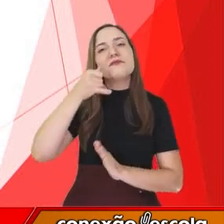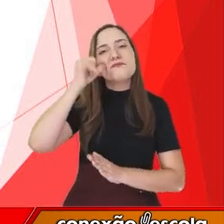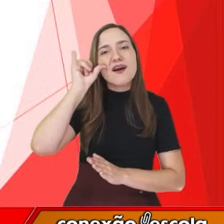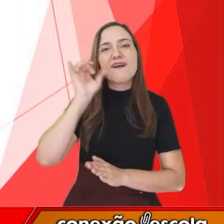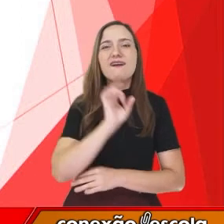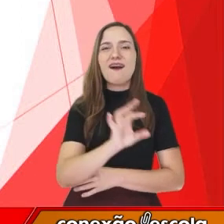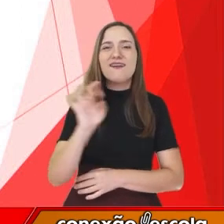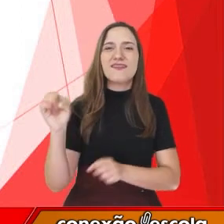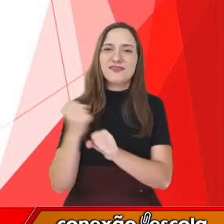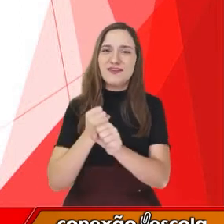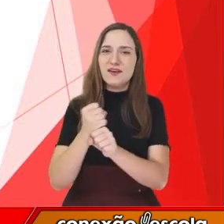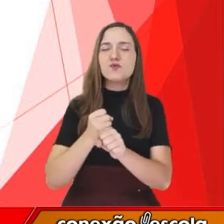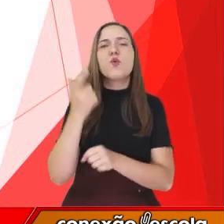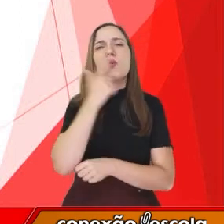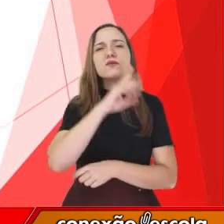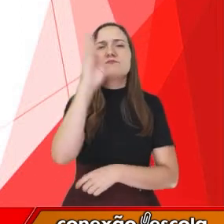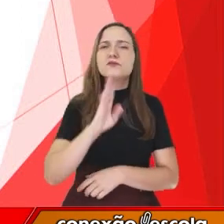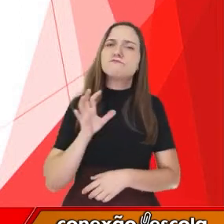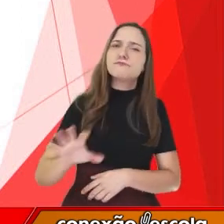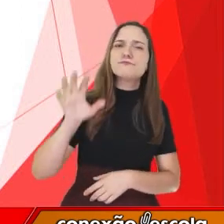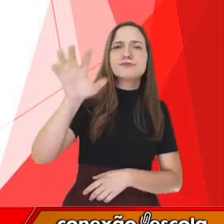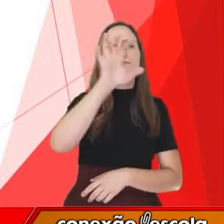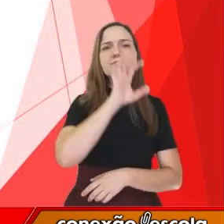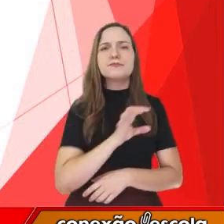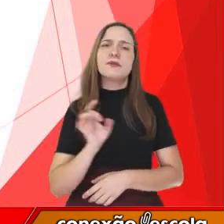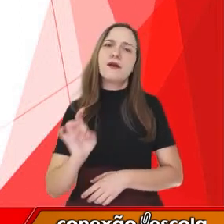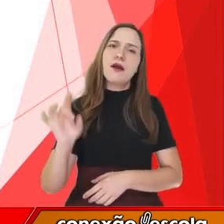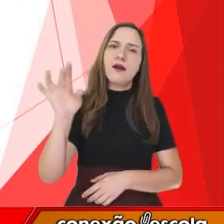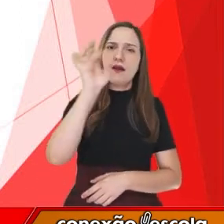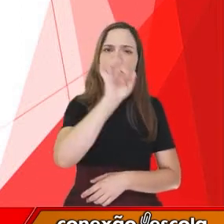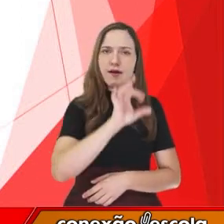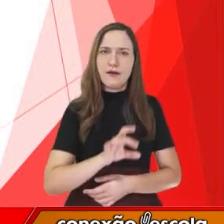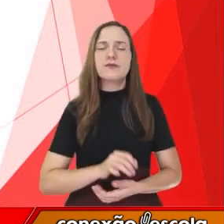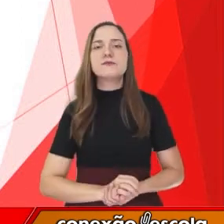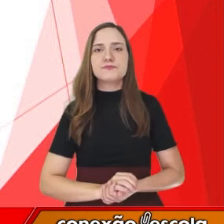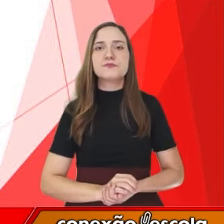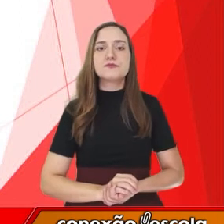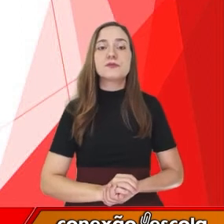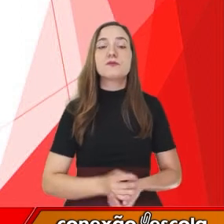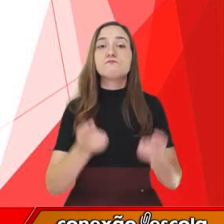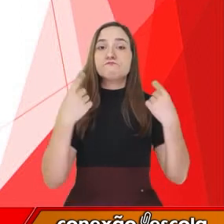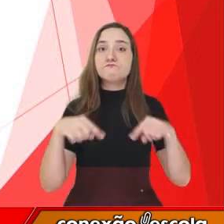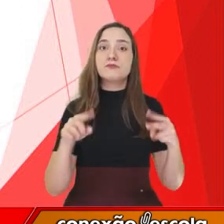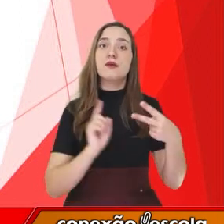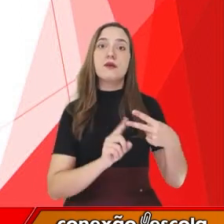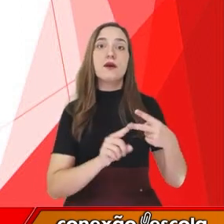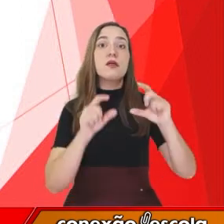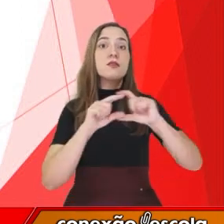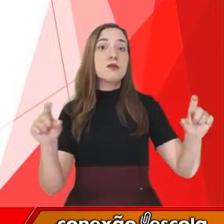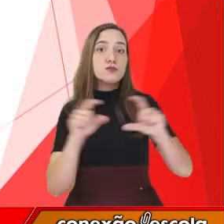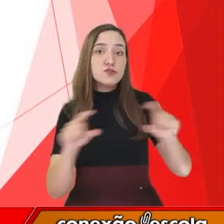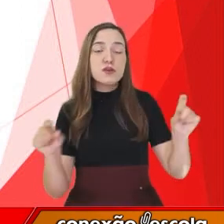no ano em cada região do país. Já a legenda é usada para identificar as